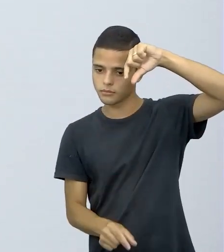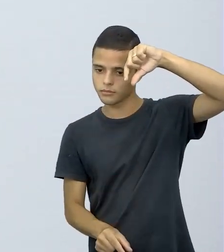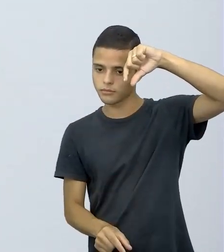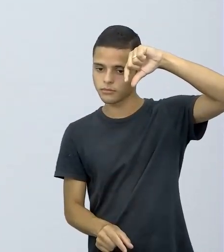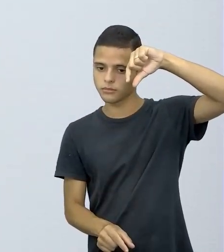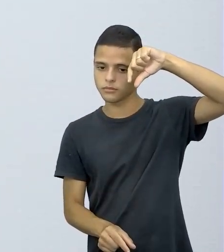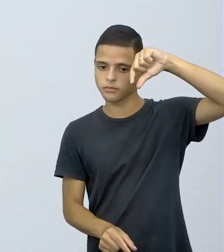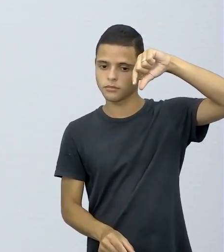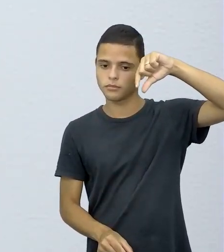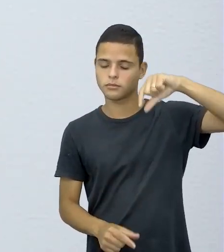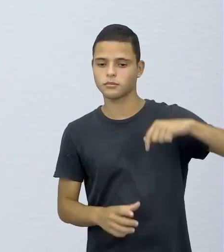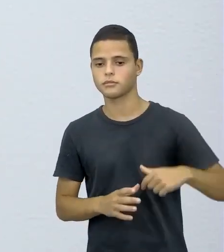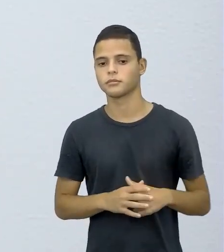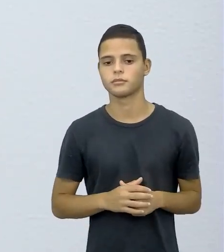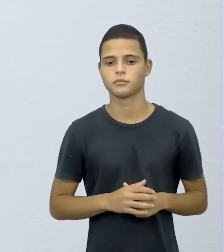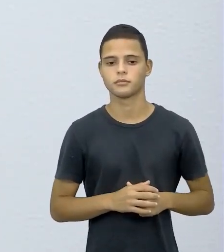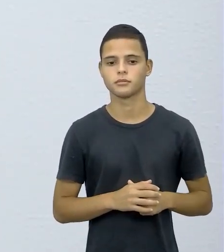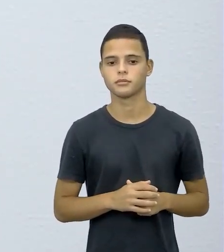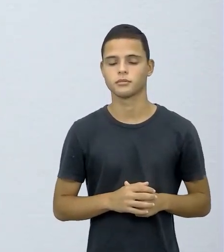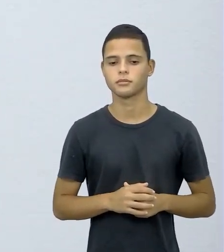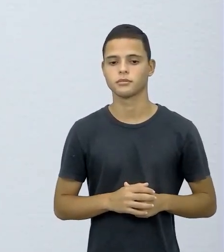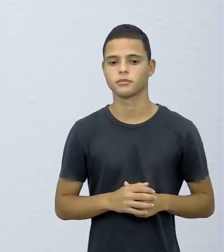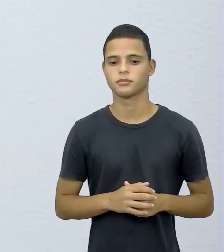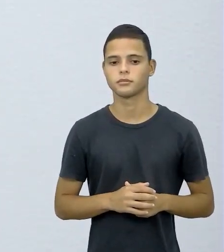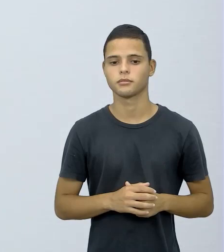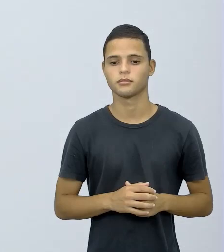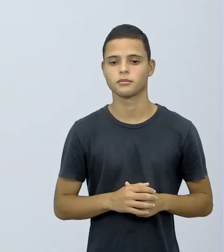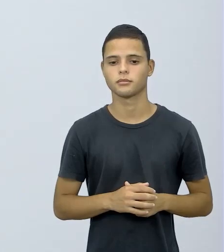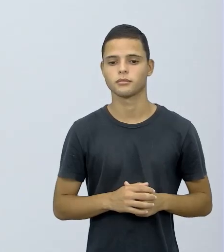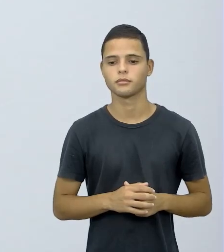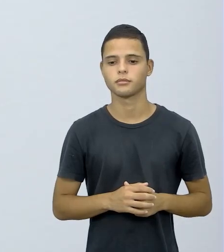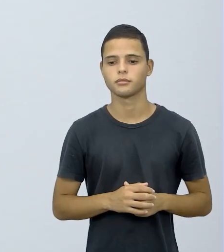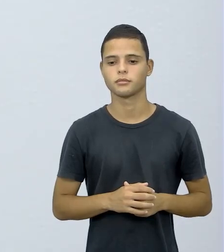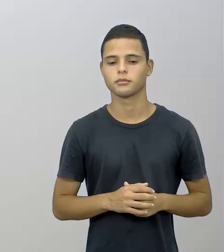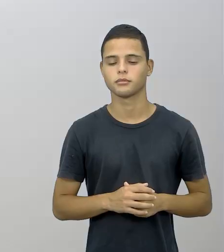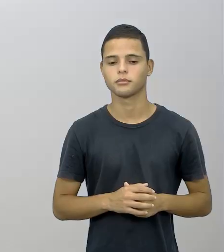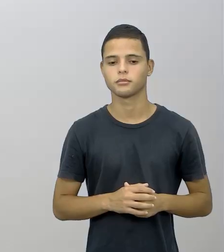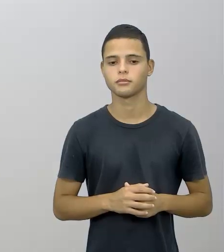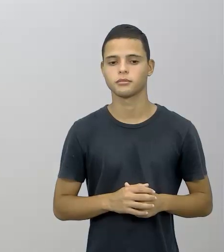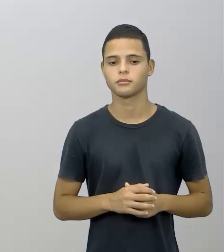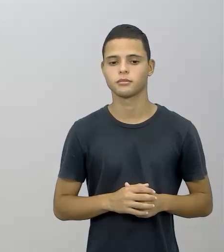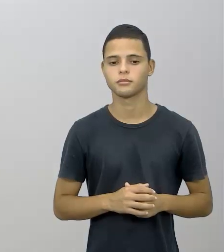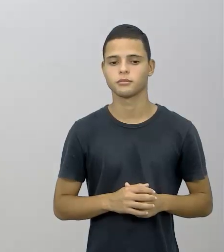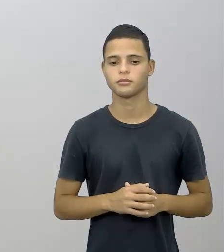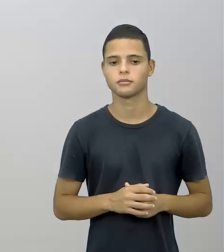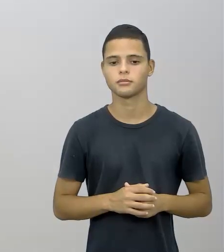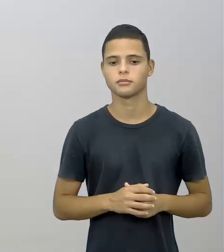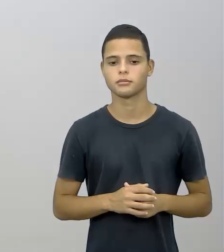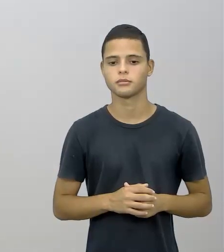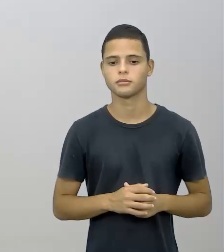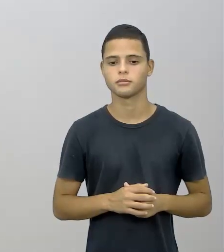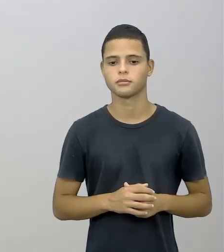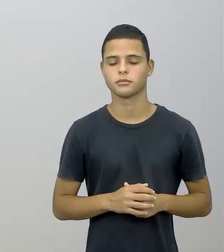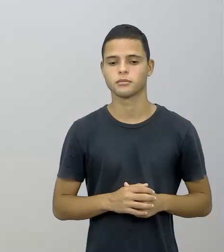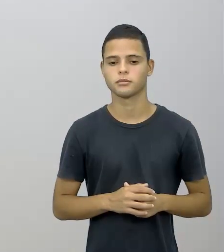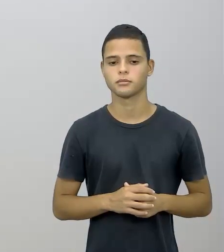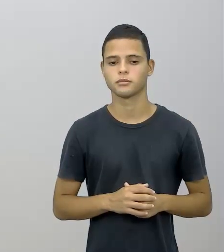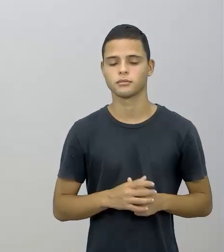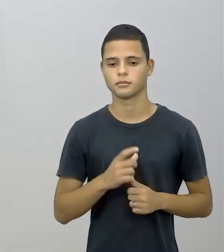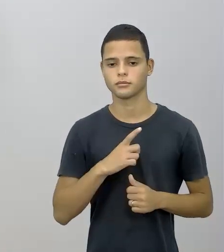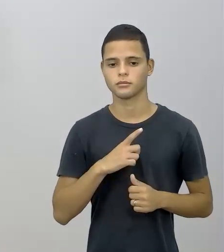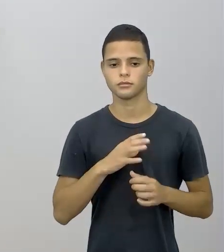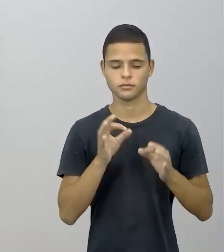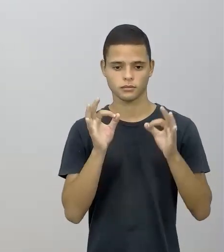água? Já desceu? Você estava com a bola... Ela Vamos tá ao esperar. contrário, ela tá descendo, é verdade. Peraí, gente, nós temos que alinhar. Ó,